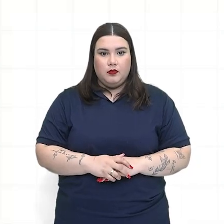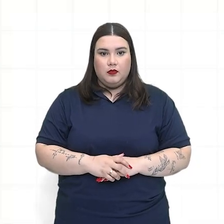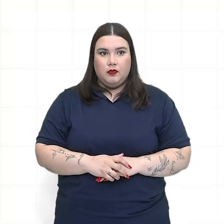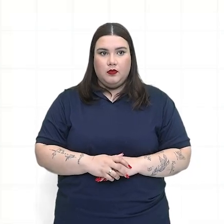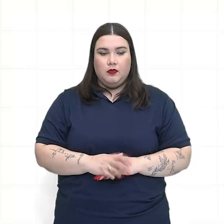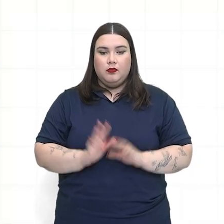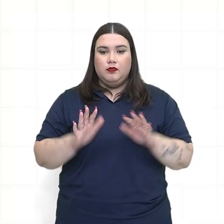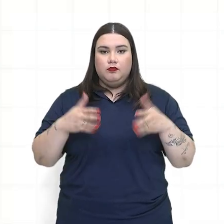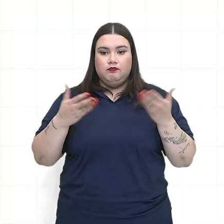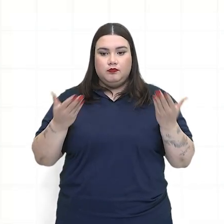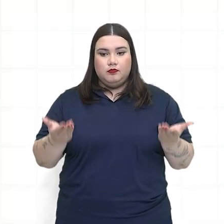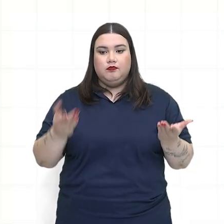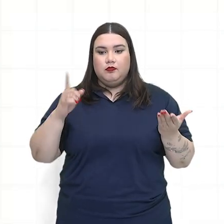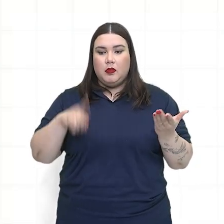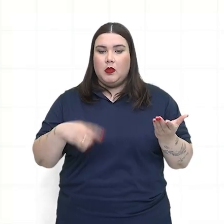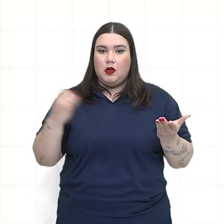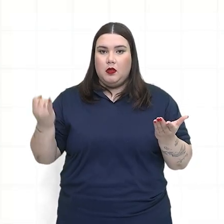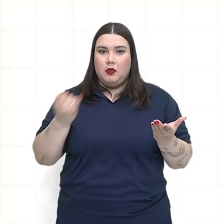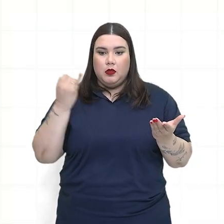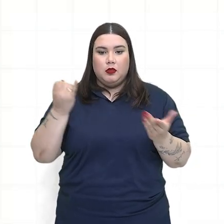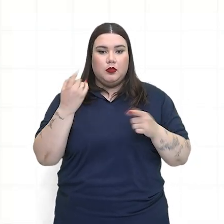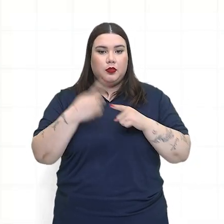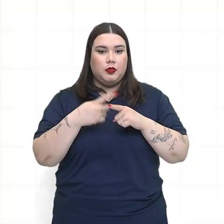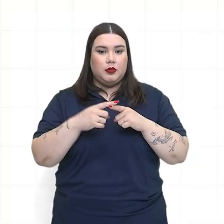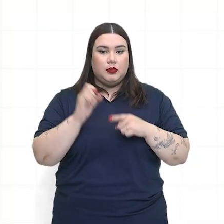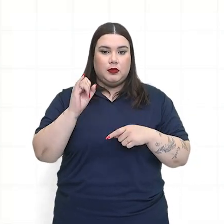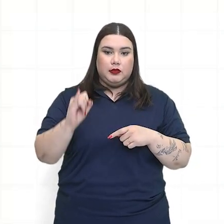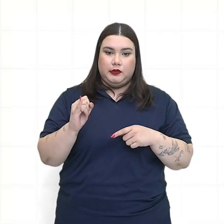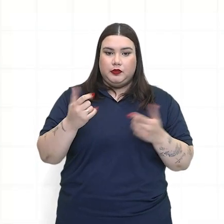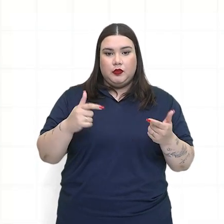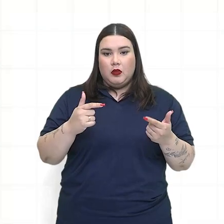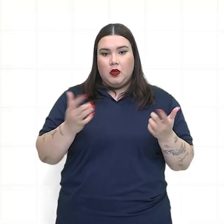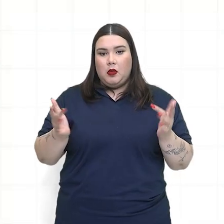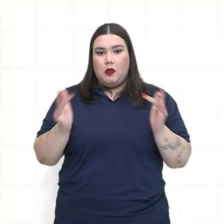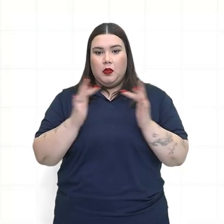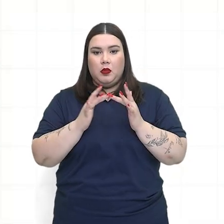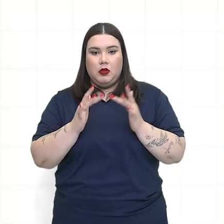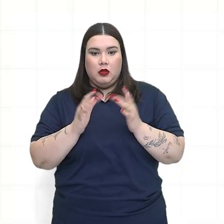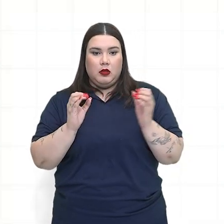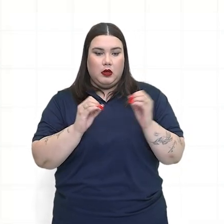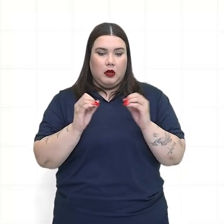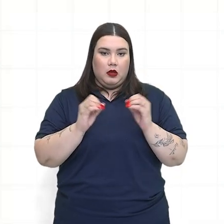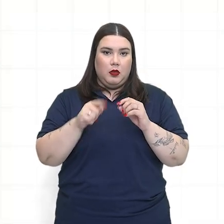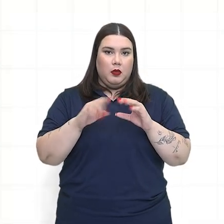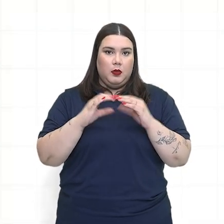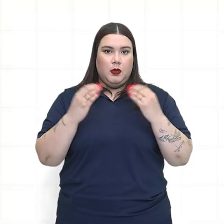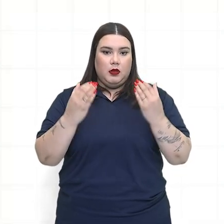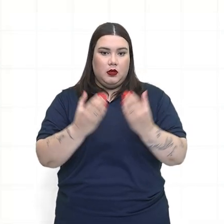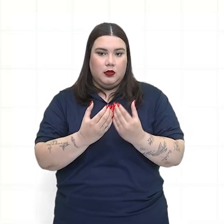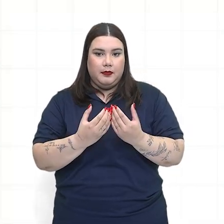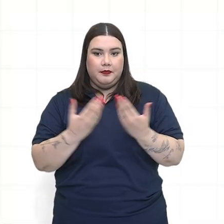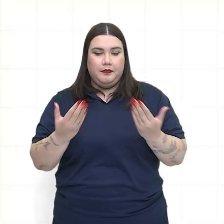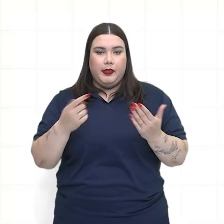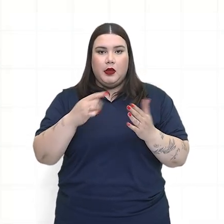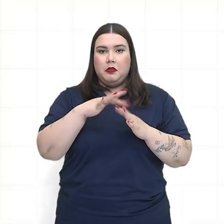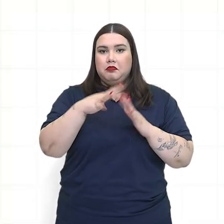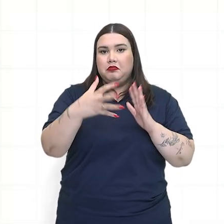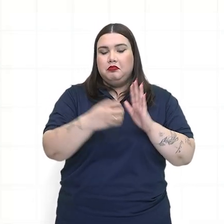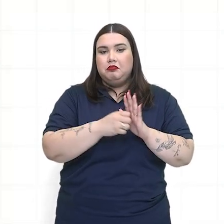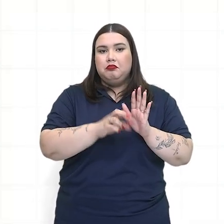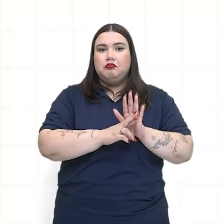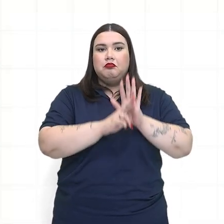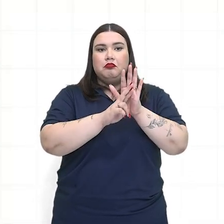Então, isso é muito importante, porque caso contrário o símbolo não tem sentido para aquela comunidade. Caso contrário o símbolo